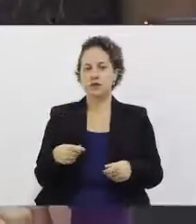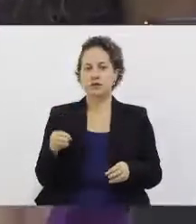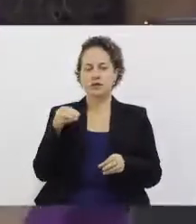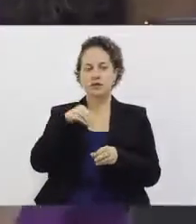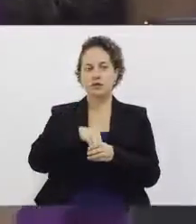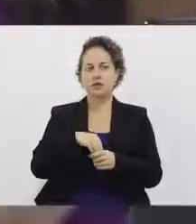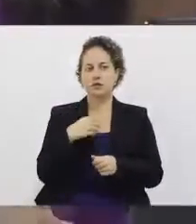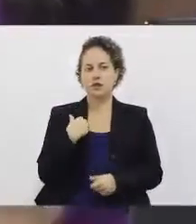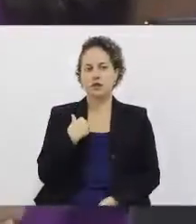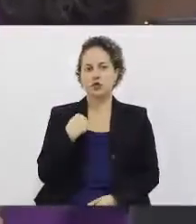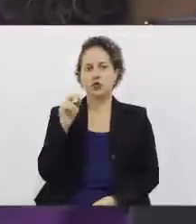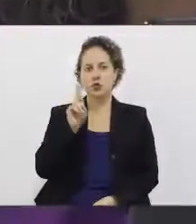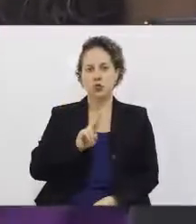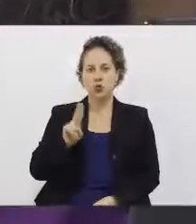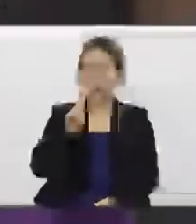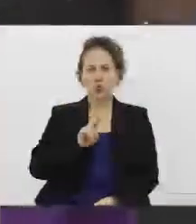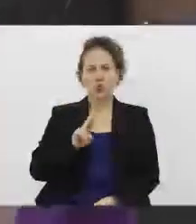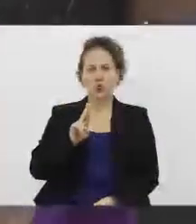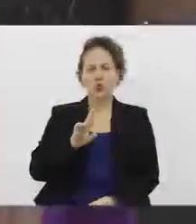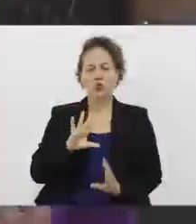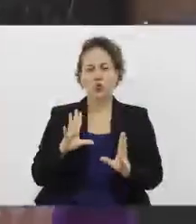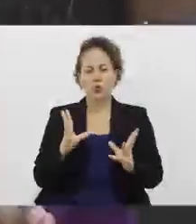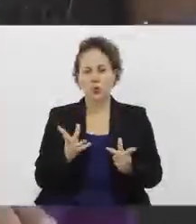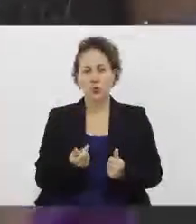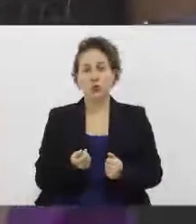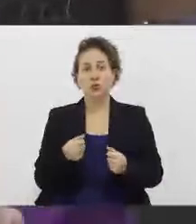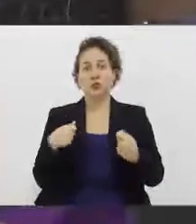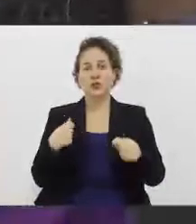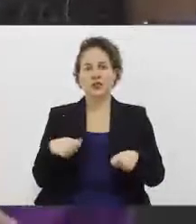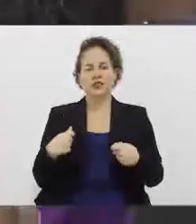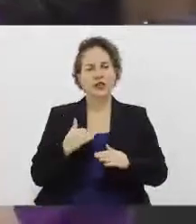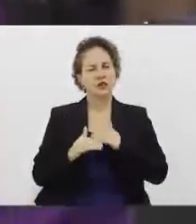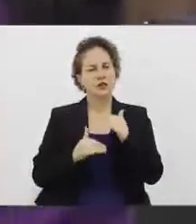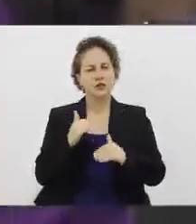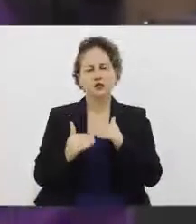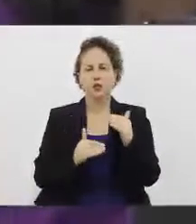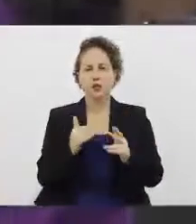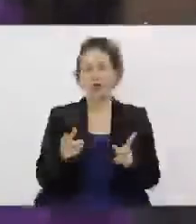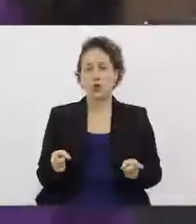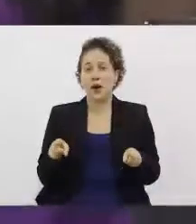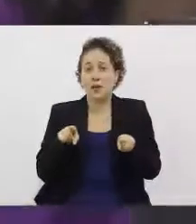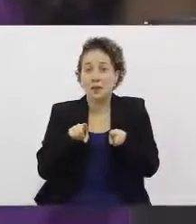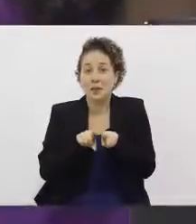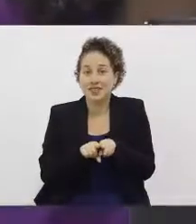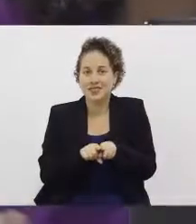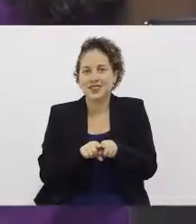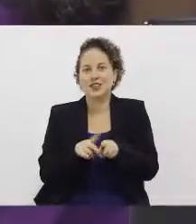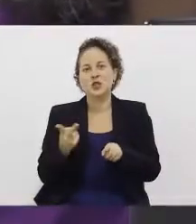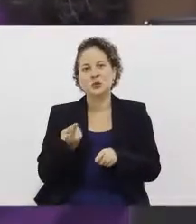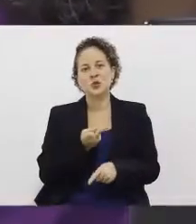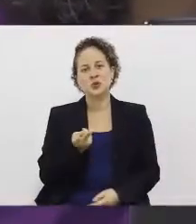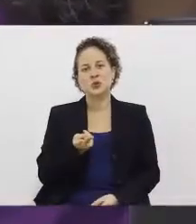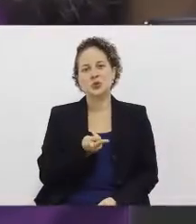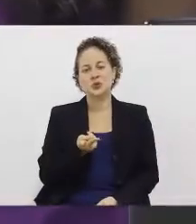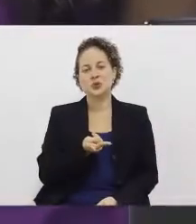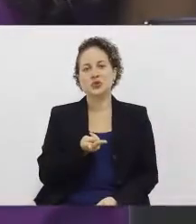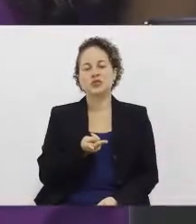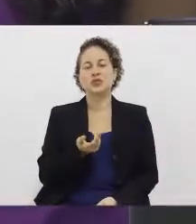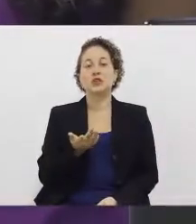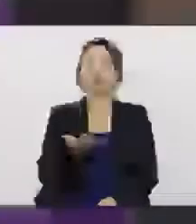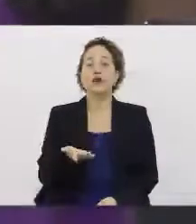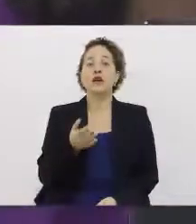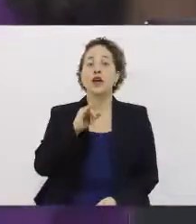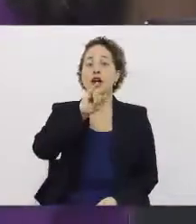do Lean que envolva clientes e fornecedores, é necessário haver desenvolvimento de uma parceria conjunta entre eles.